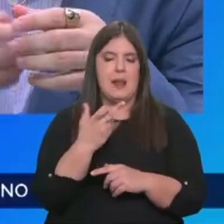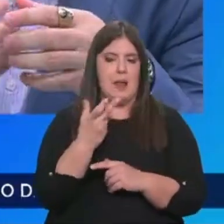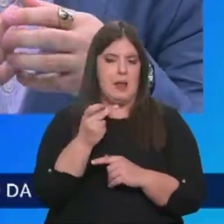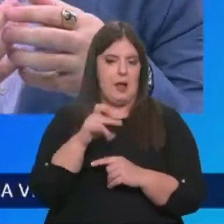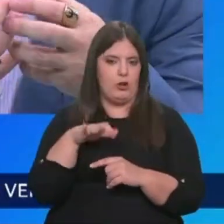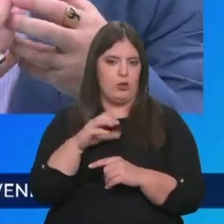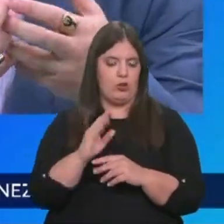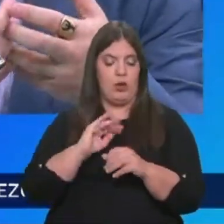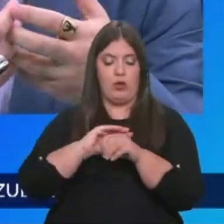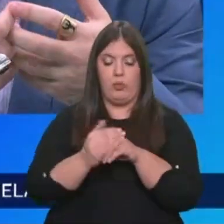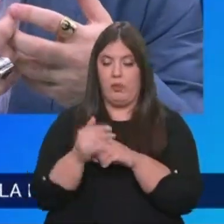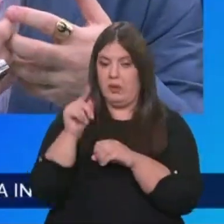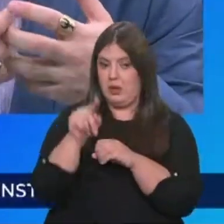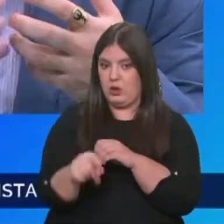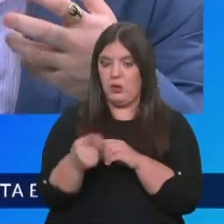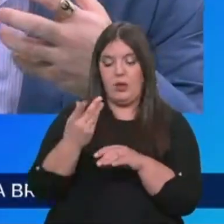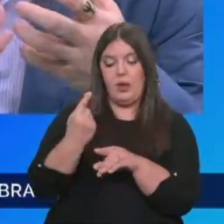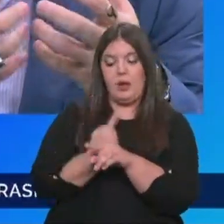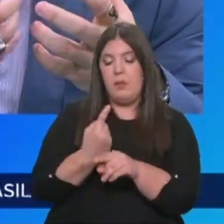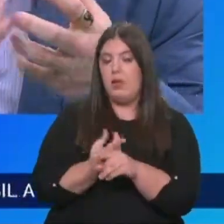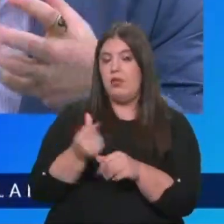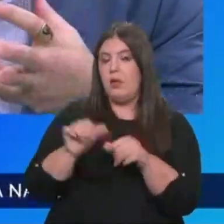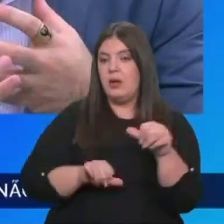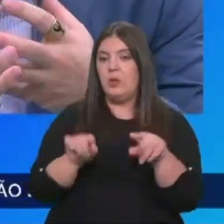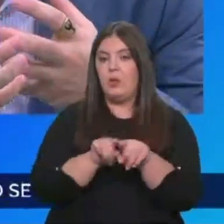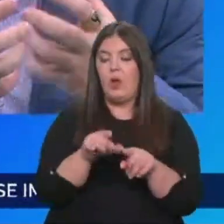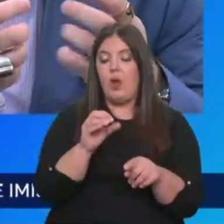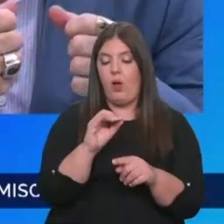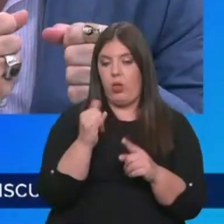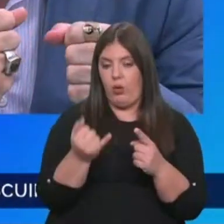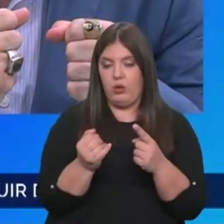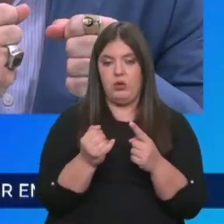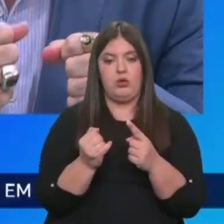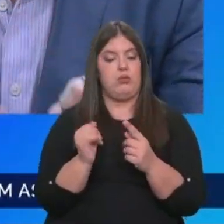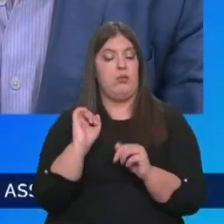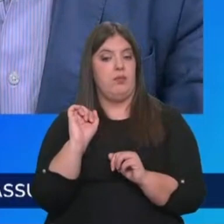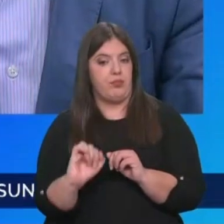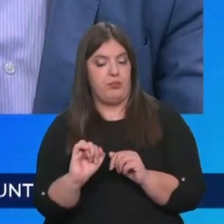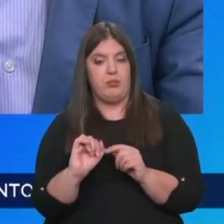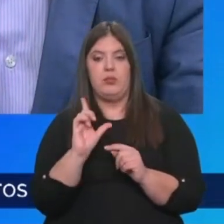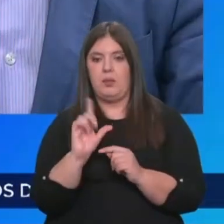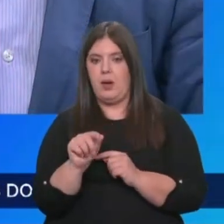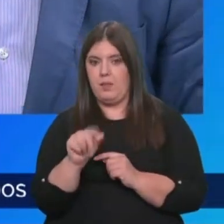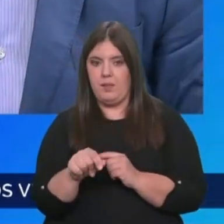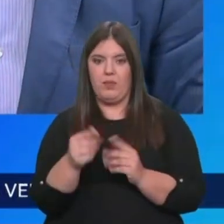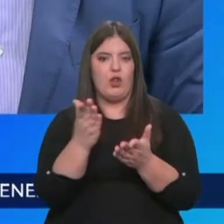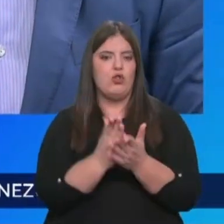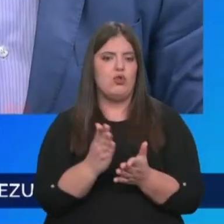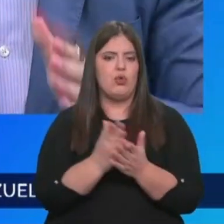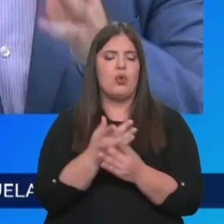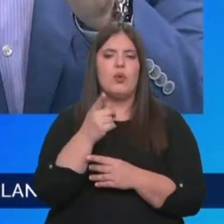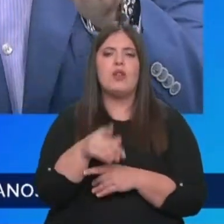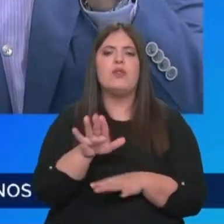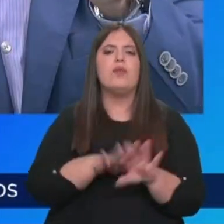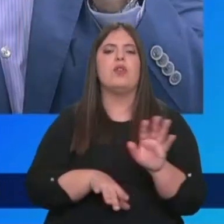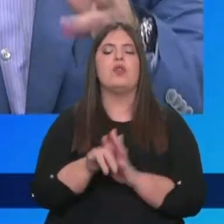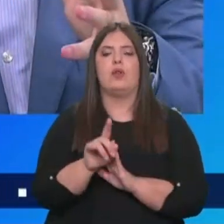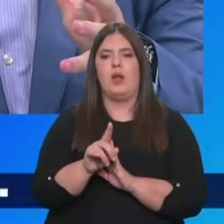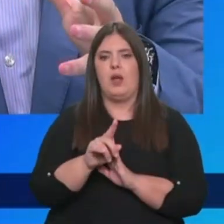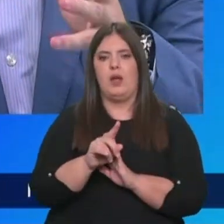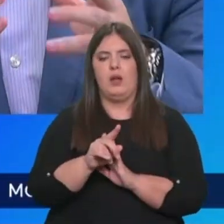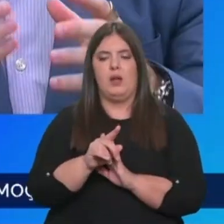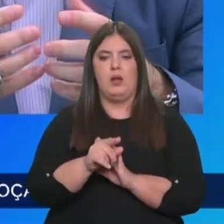superfície, que têm elementos químicos como o oxigênio também na sua própria superfície, este estudo o que é que fez? Este estudo